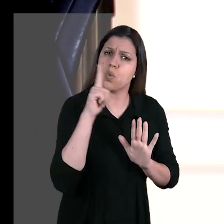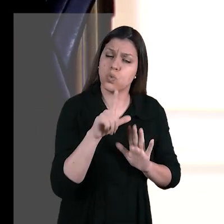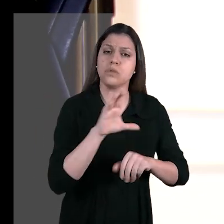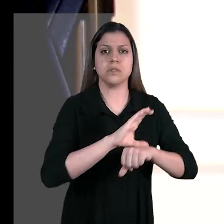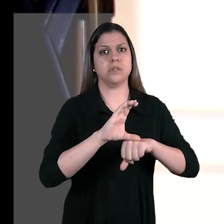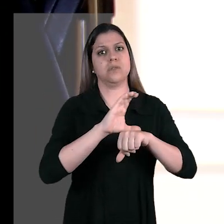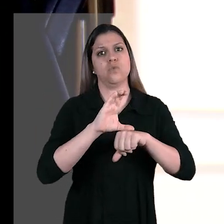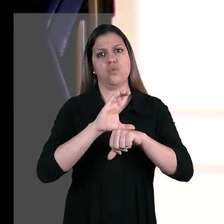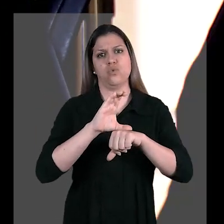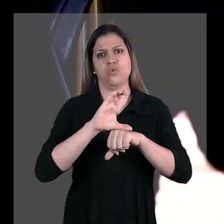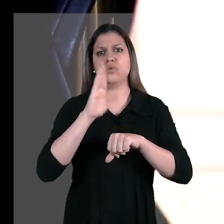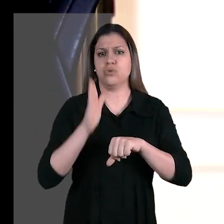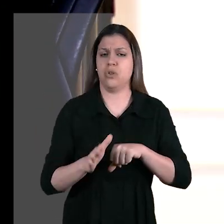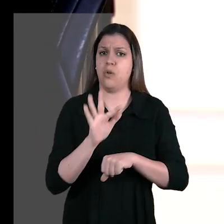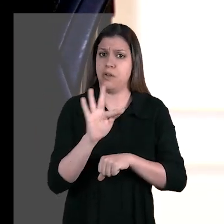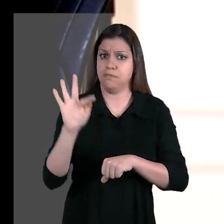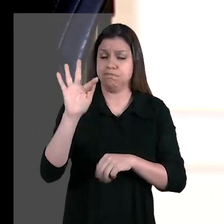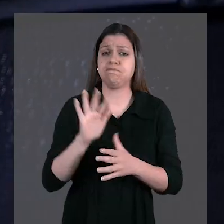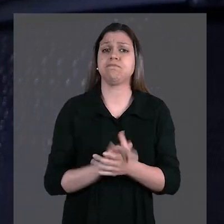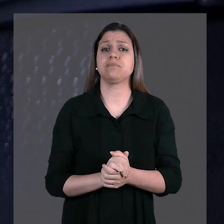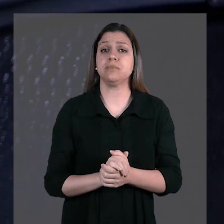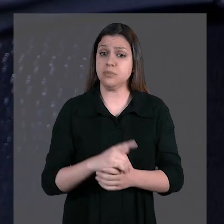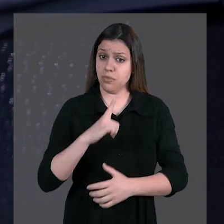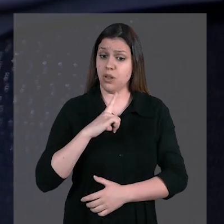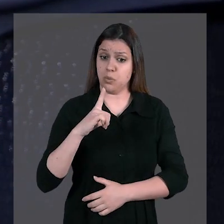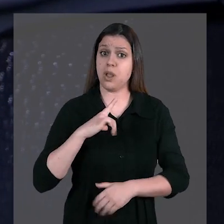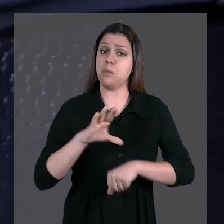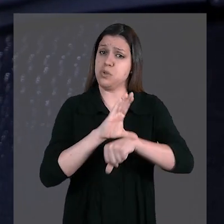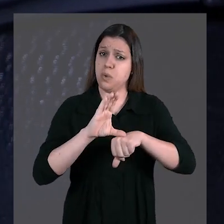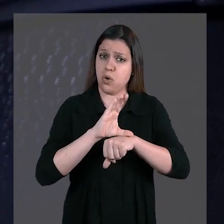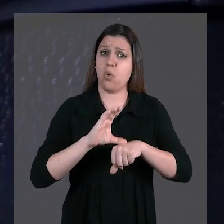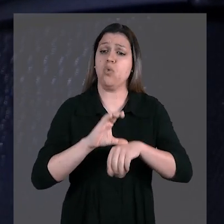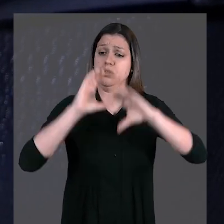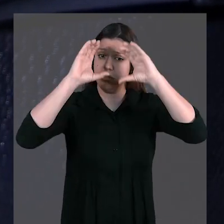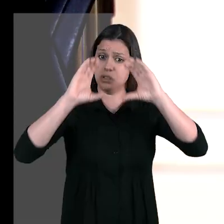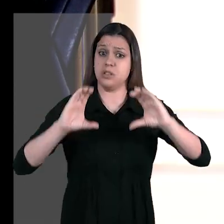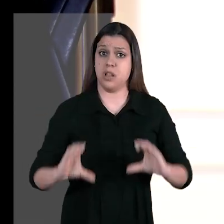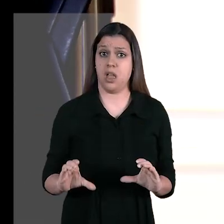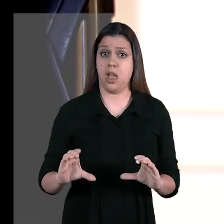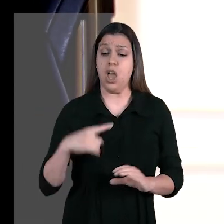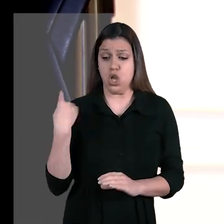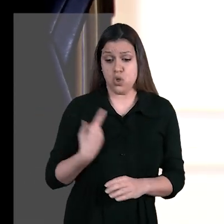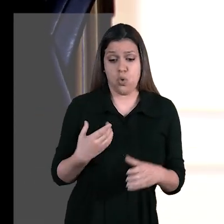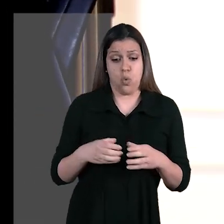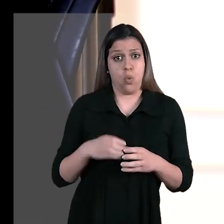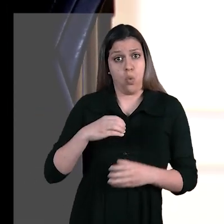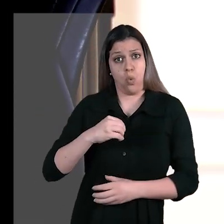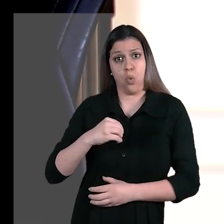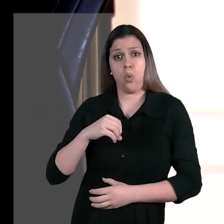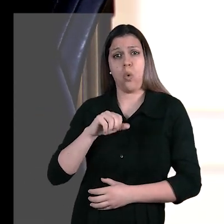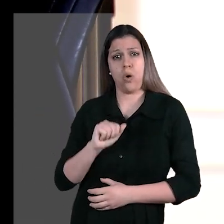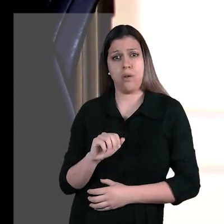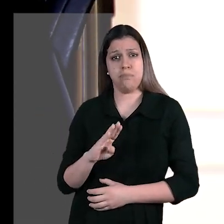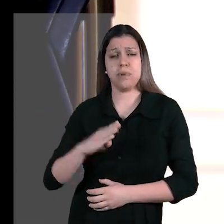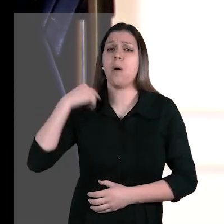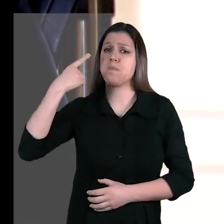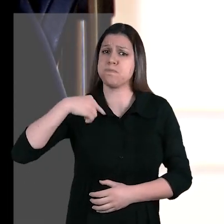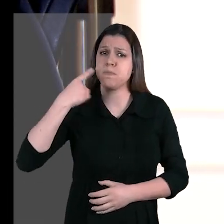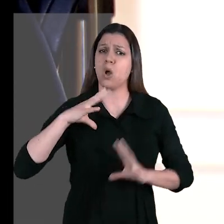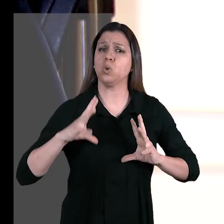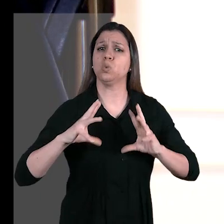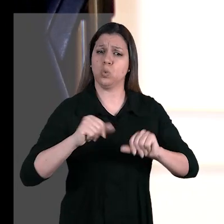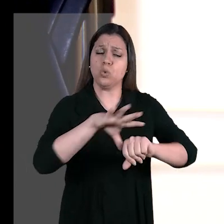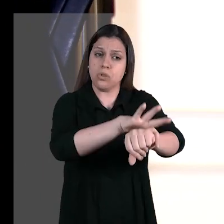pela Constituição. Nós temos uma Constituição cidadã e a OAB é defensora da Constituição